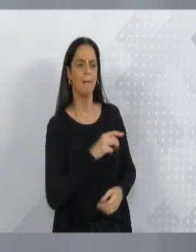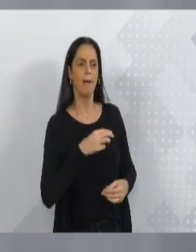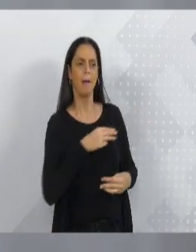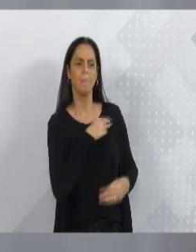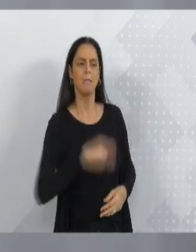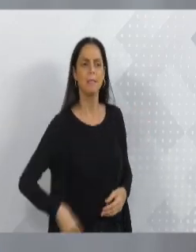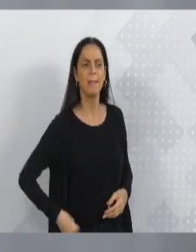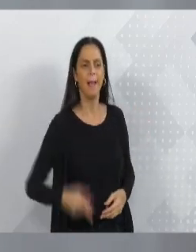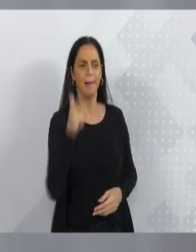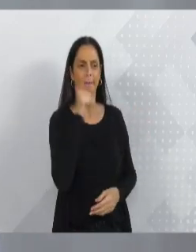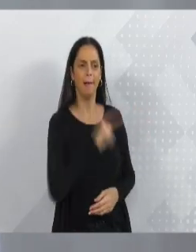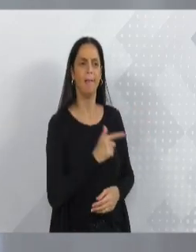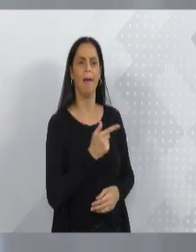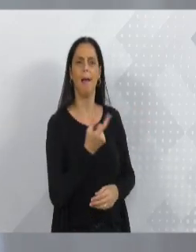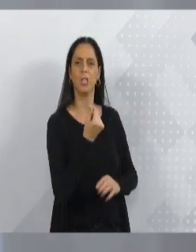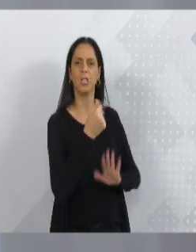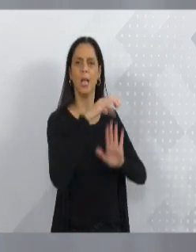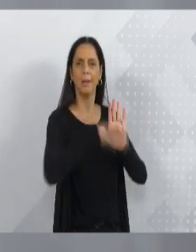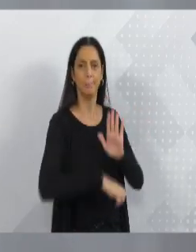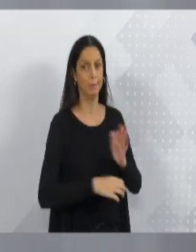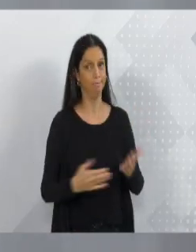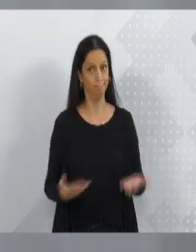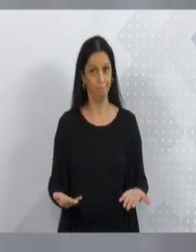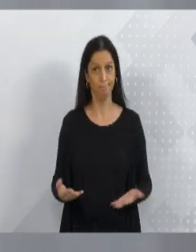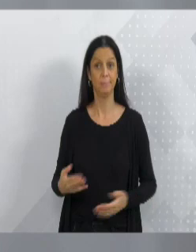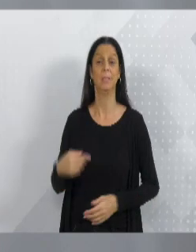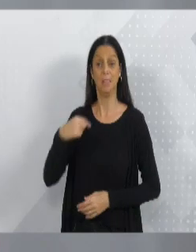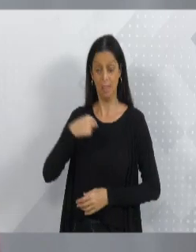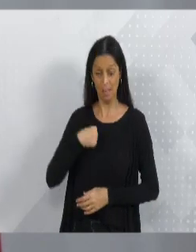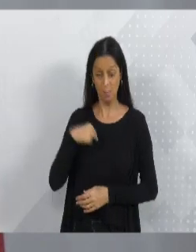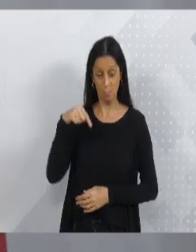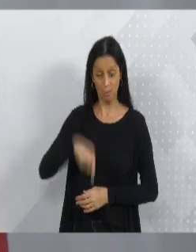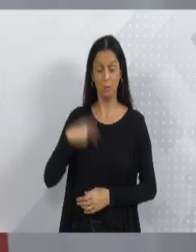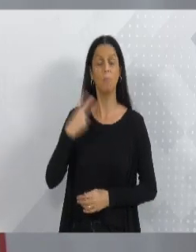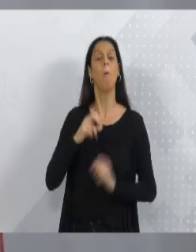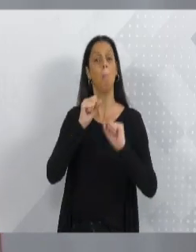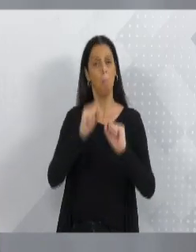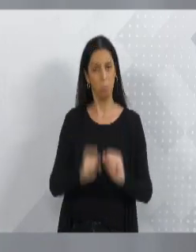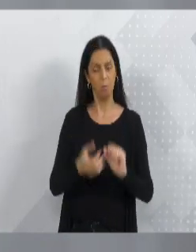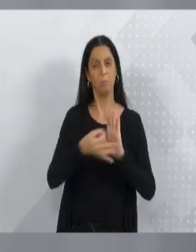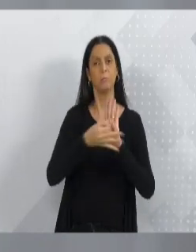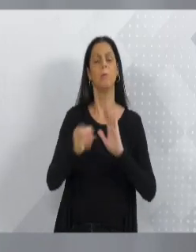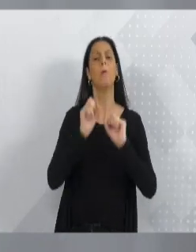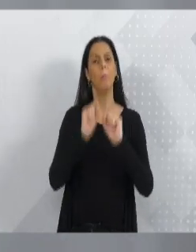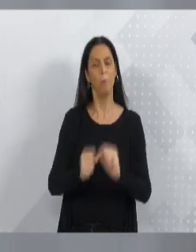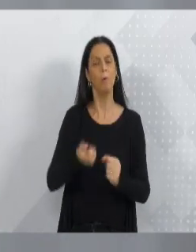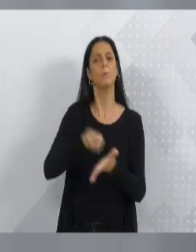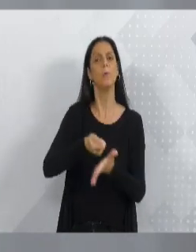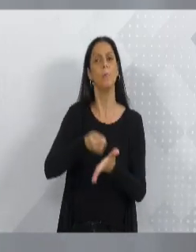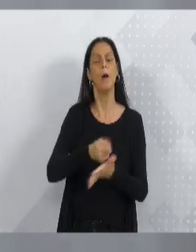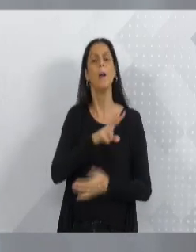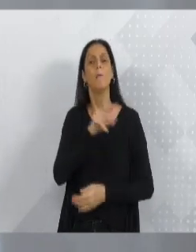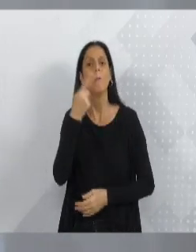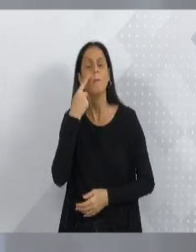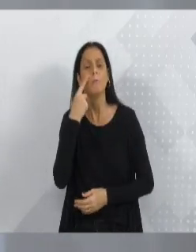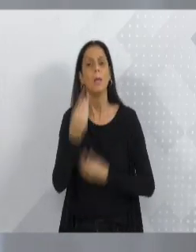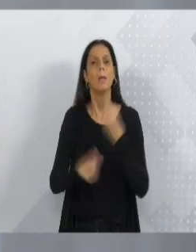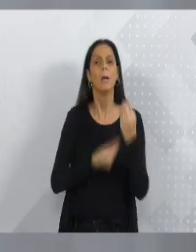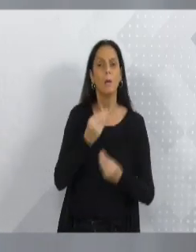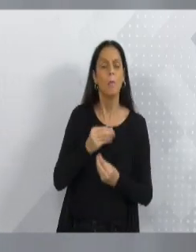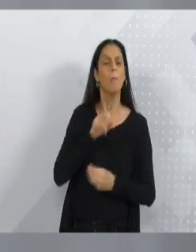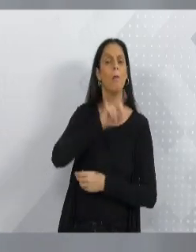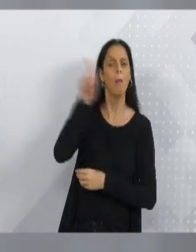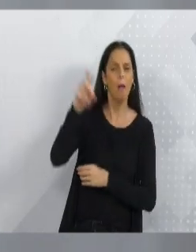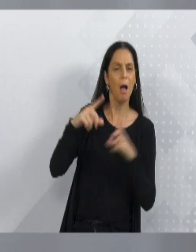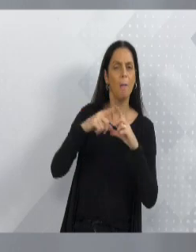população esteja atenta, como eu disse, eu aqui, enquanto vereador, posso me manifestar, posso cobrar e vou ficar de olho na manifestação dos nossos